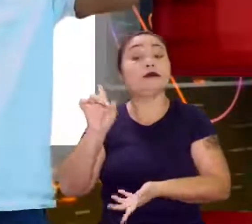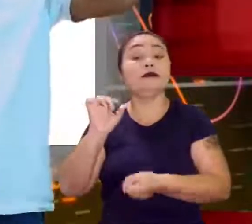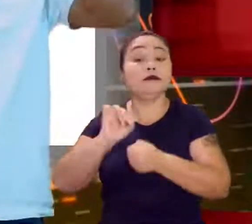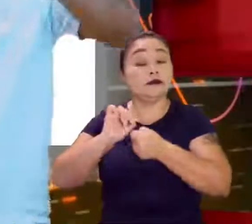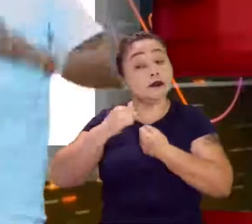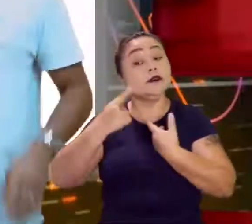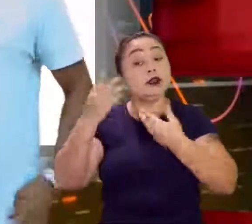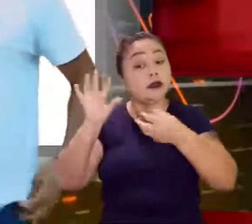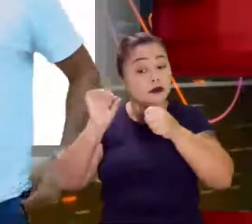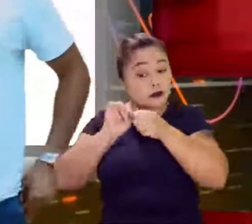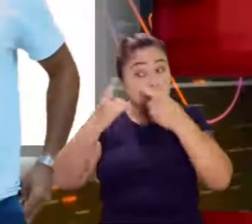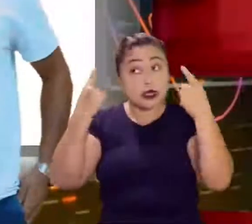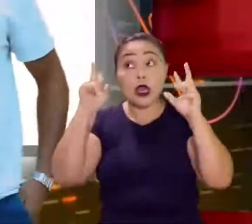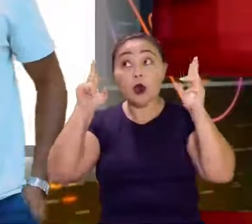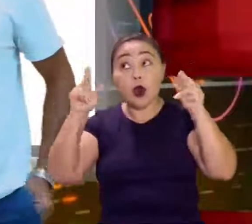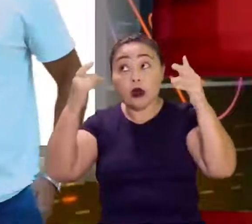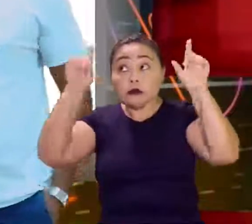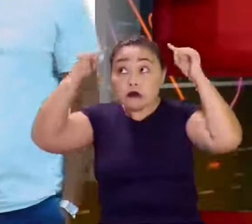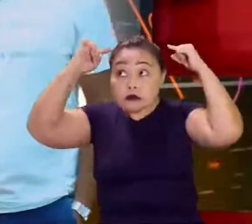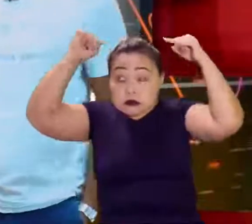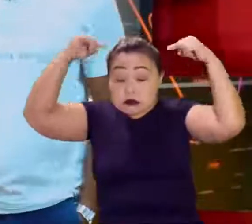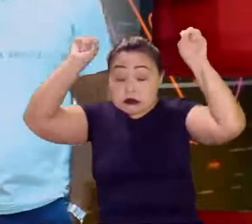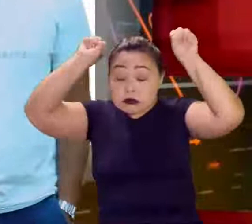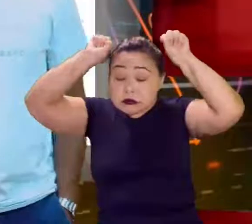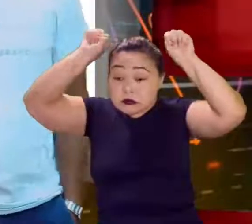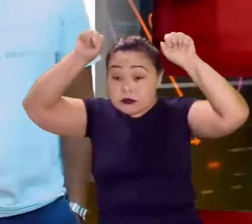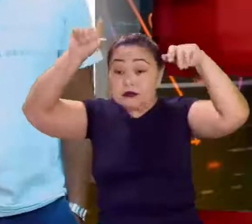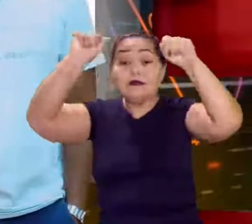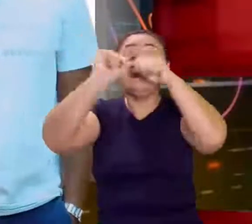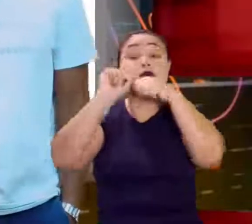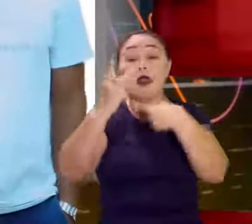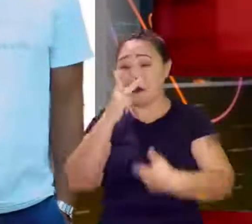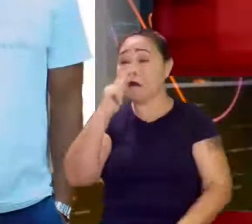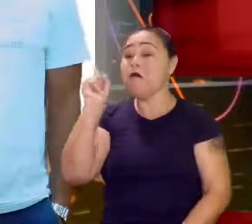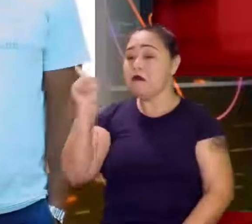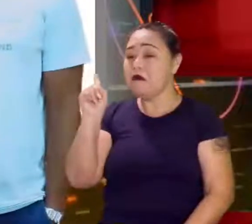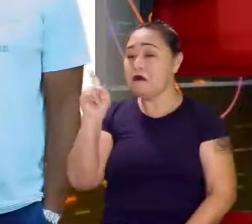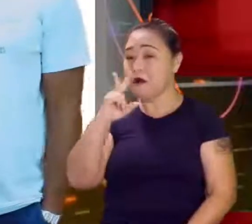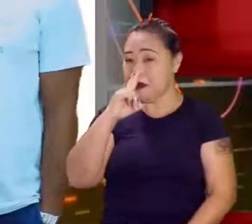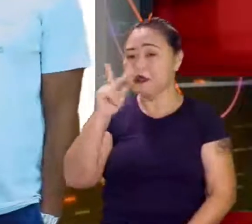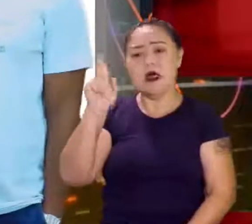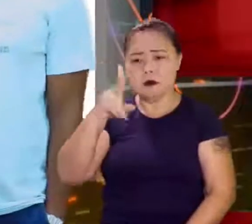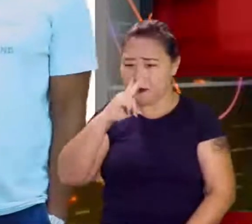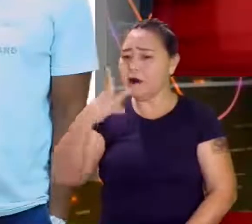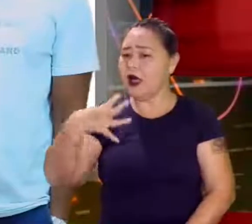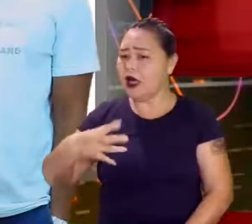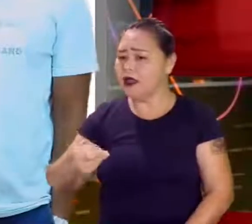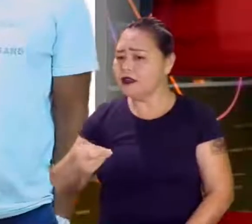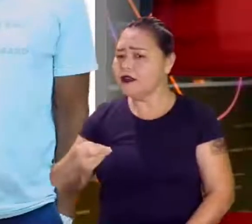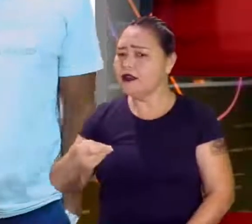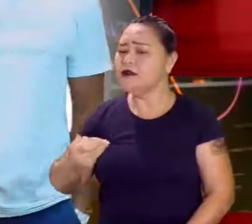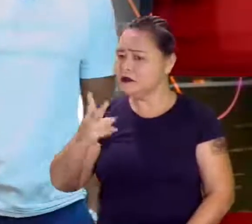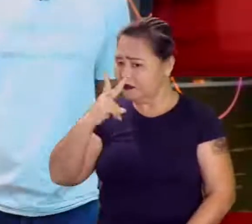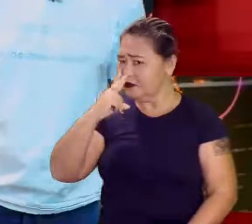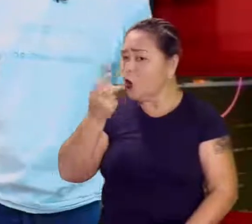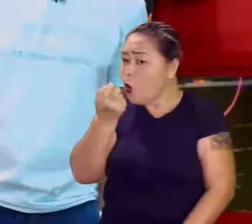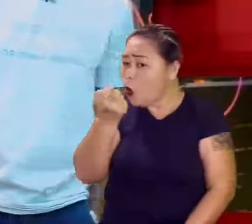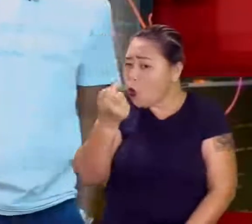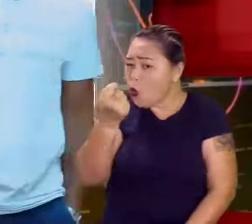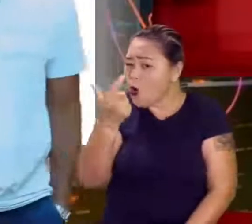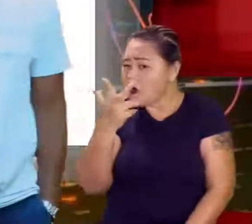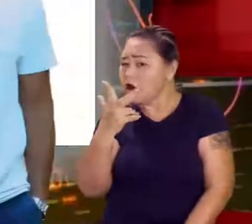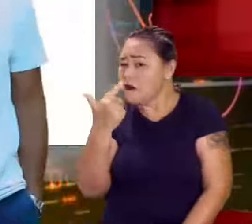Xuxinha amarrada assim. Promessa é dívida. Parece comigo, não parece? Não é sua filha, não? É quase. É quase. A minha é